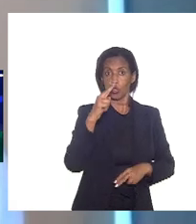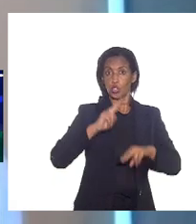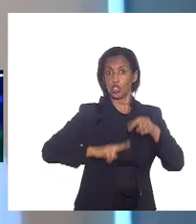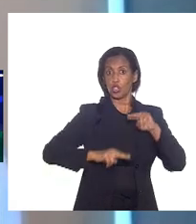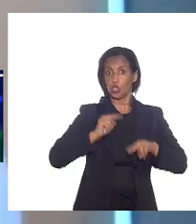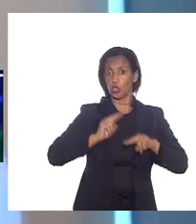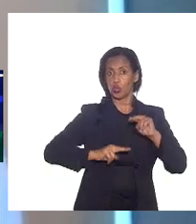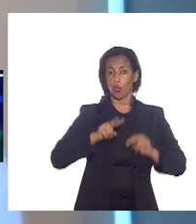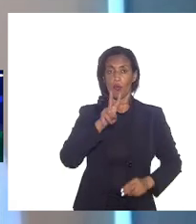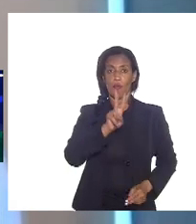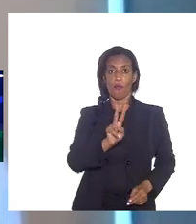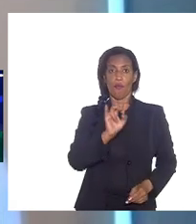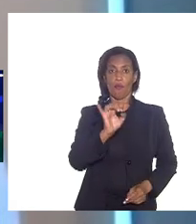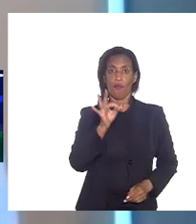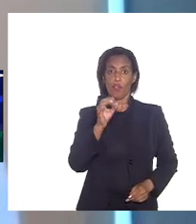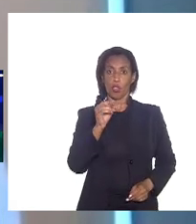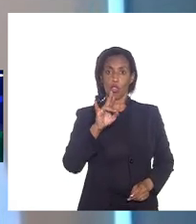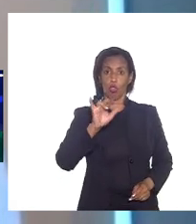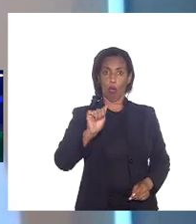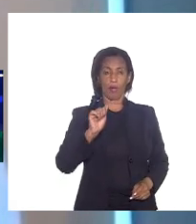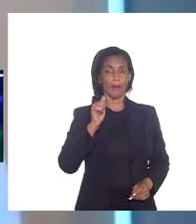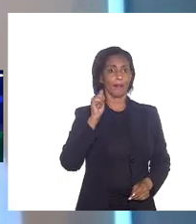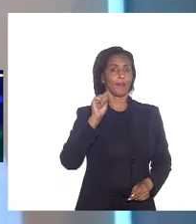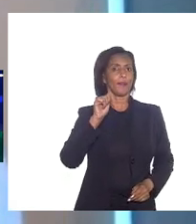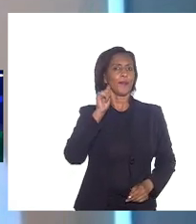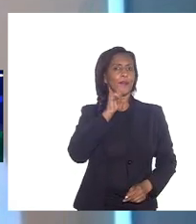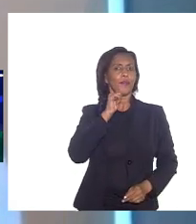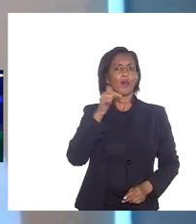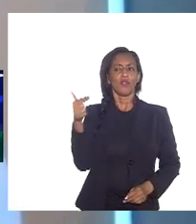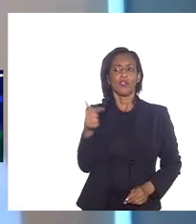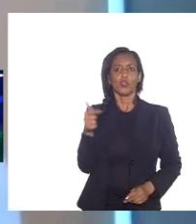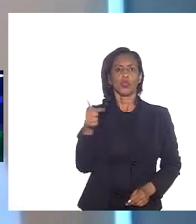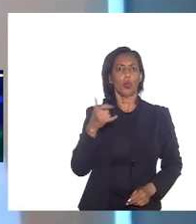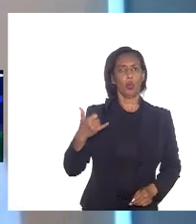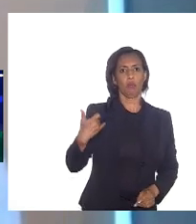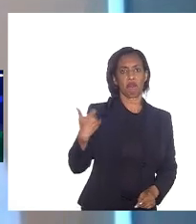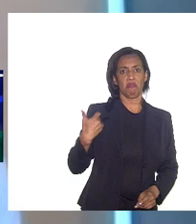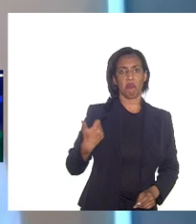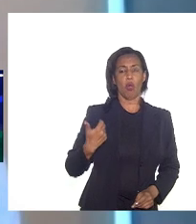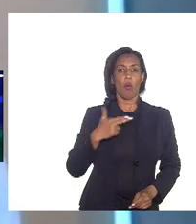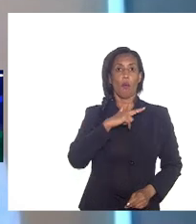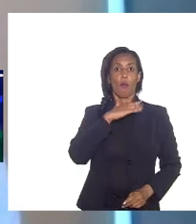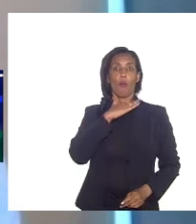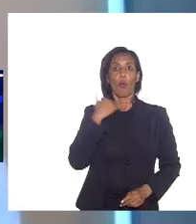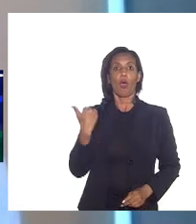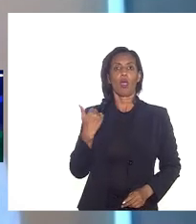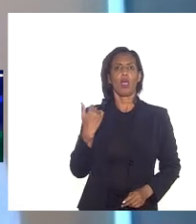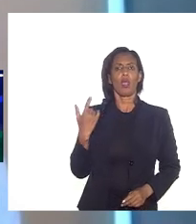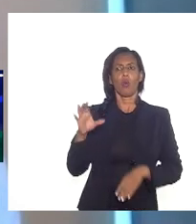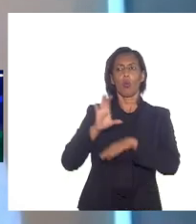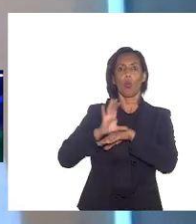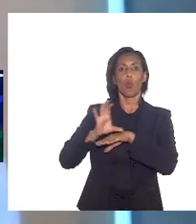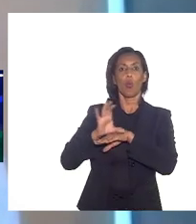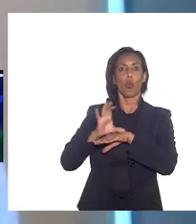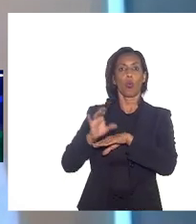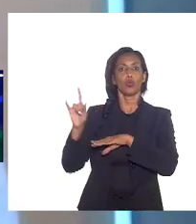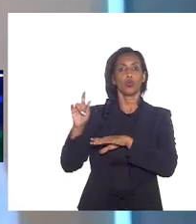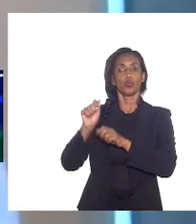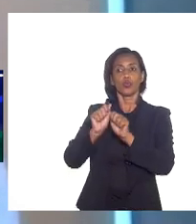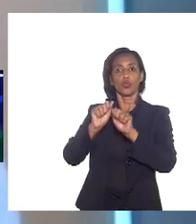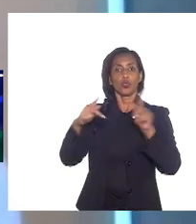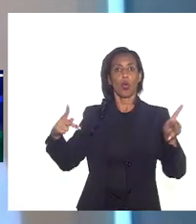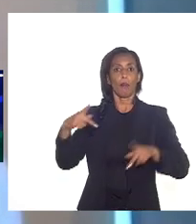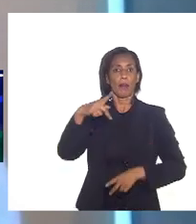Vitória Melissa Mota, de 22 anos, foi morta por um colega de curso no Plaza de